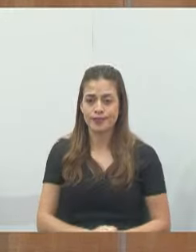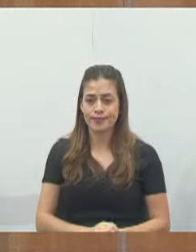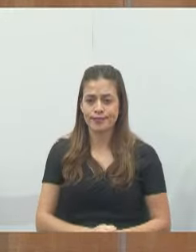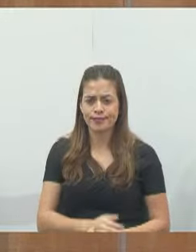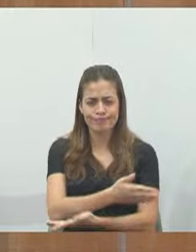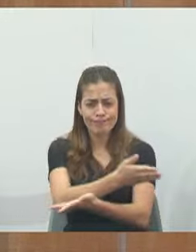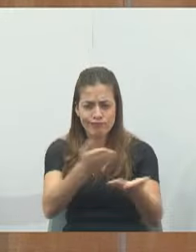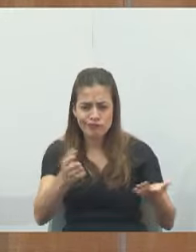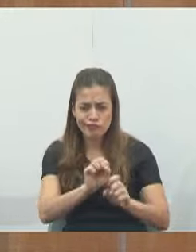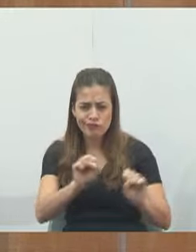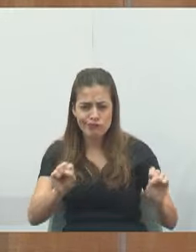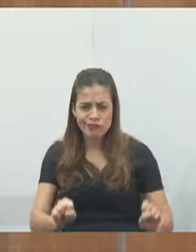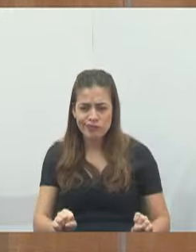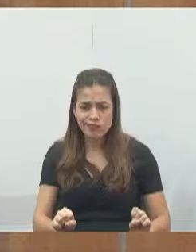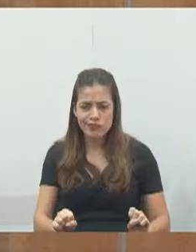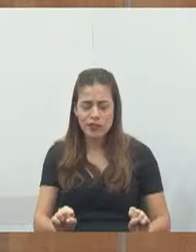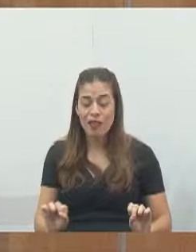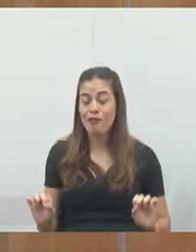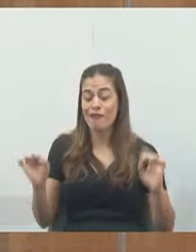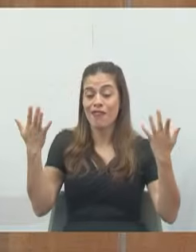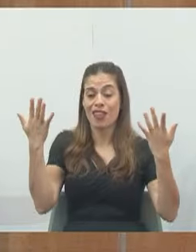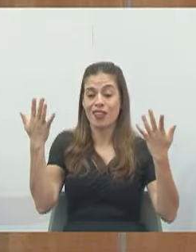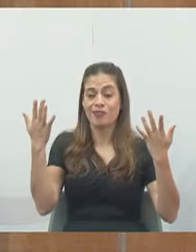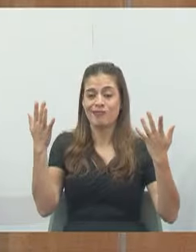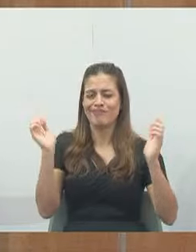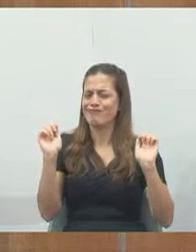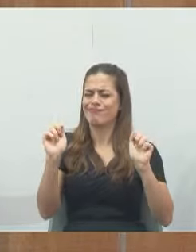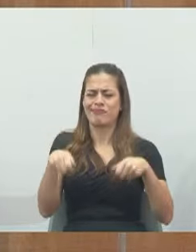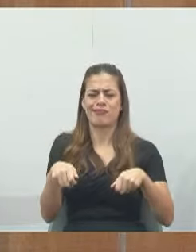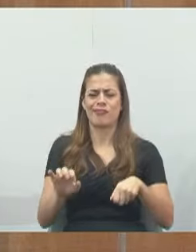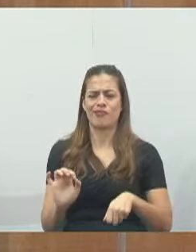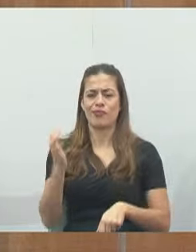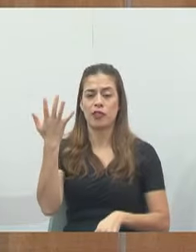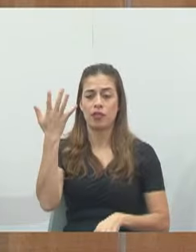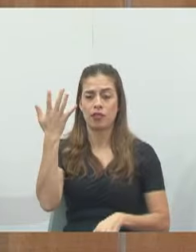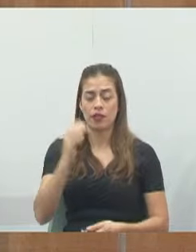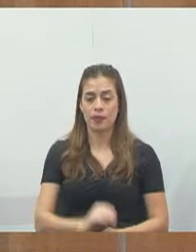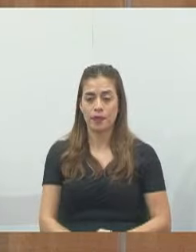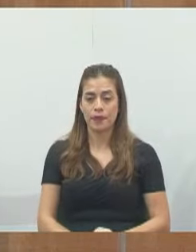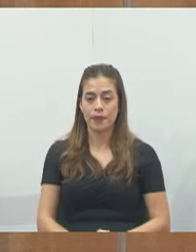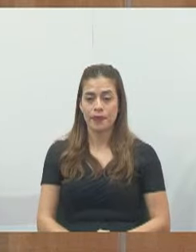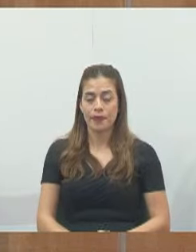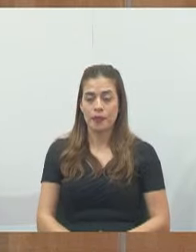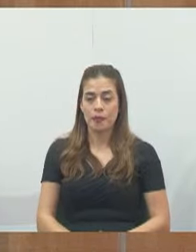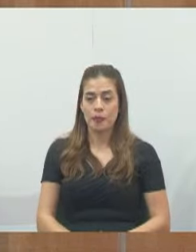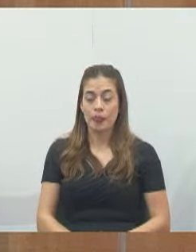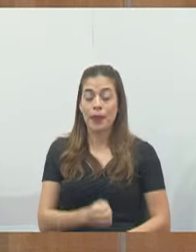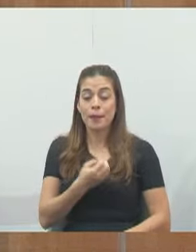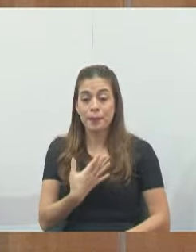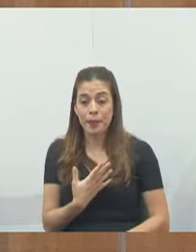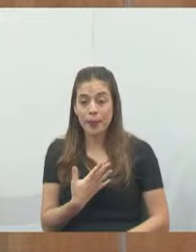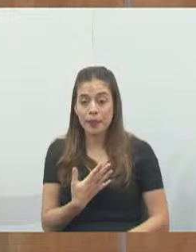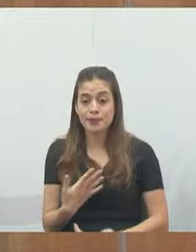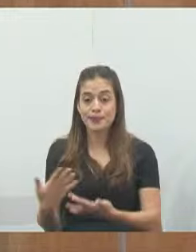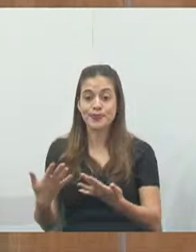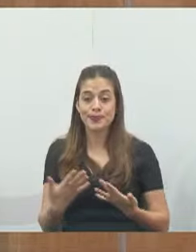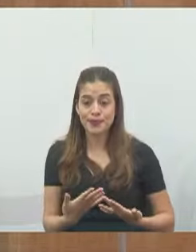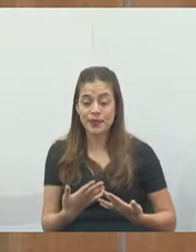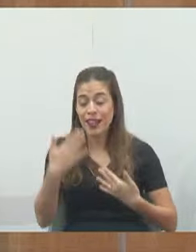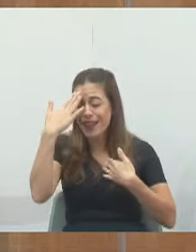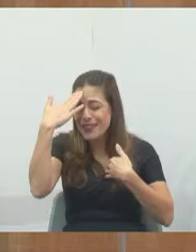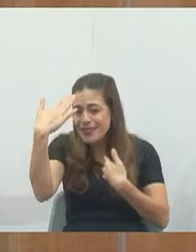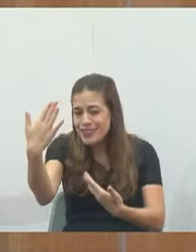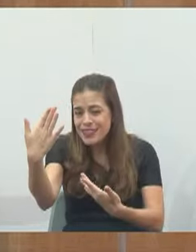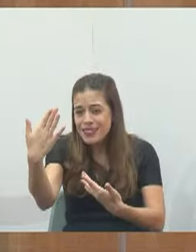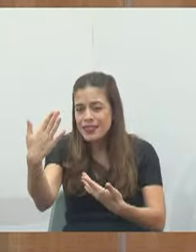esses servidores, né, esse evento, de fato, seria impossível de acontecer. Bom, agradecer as